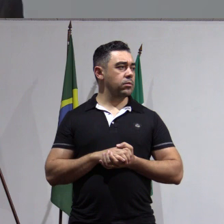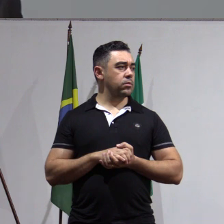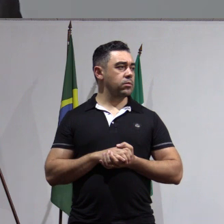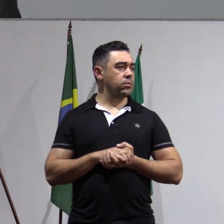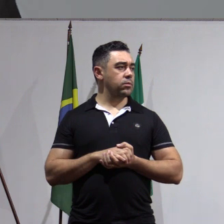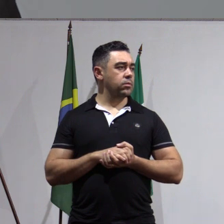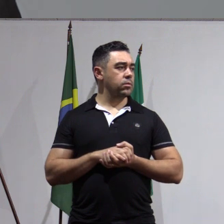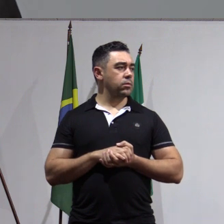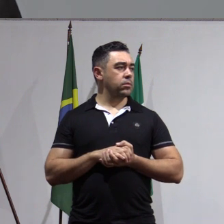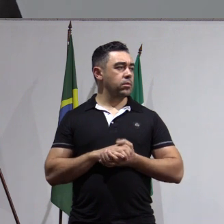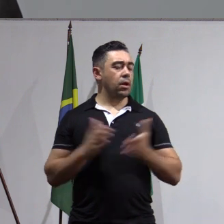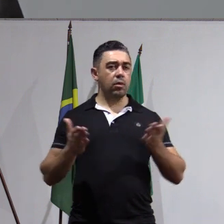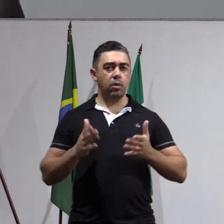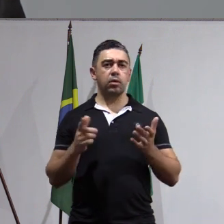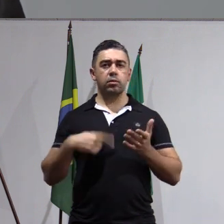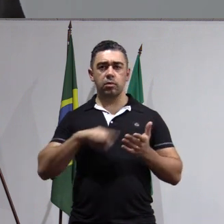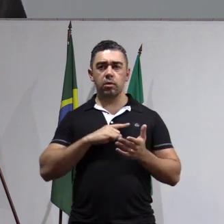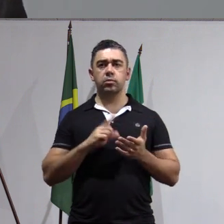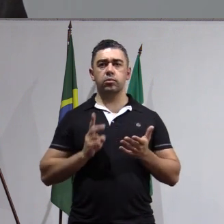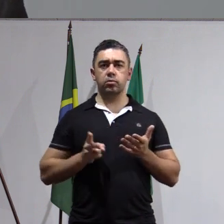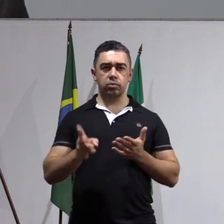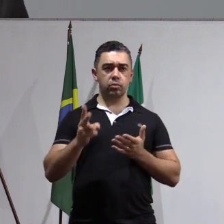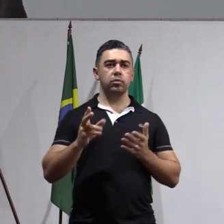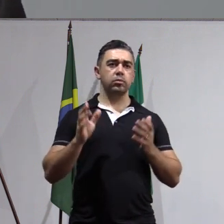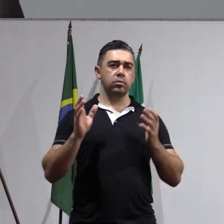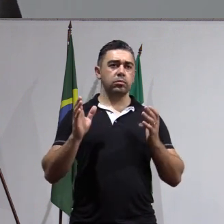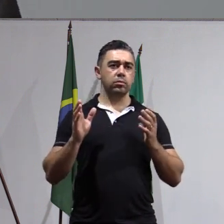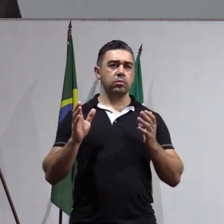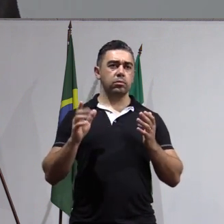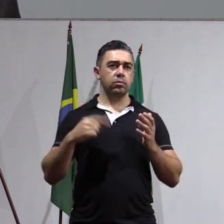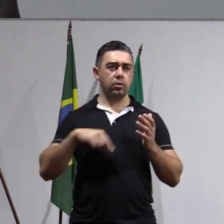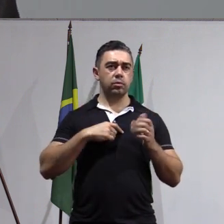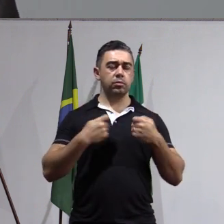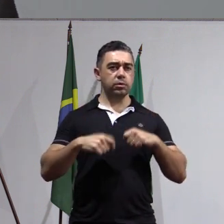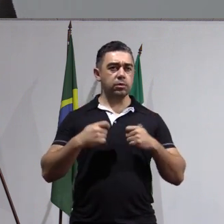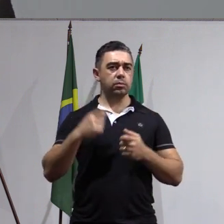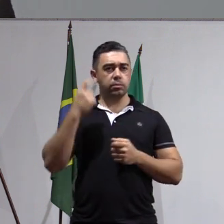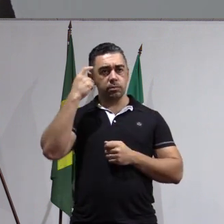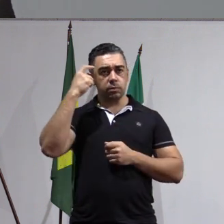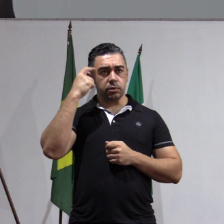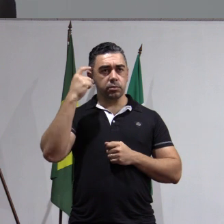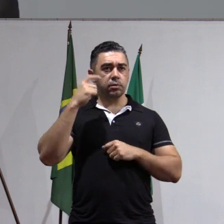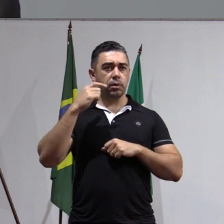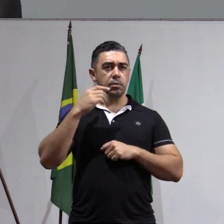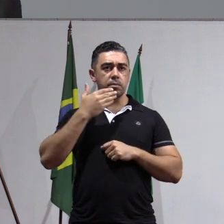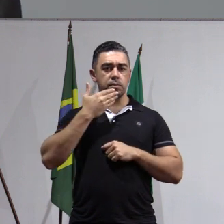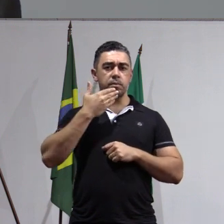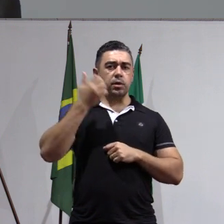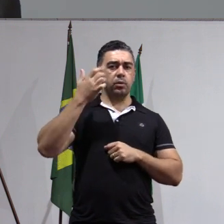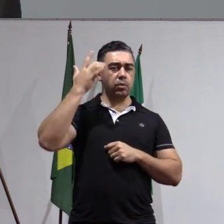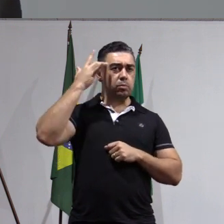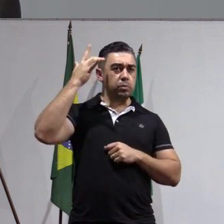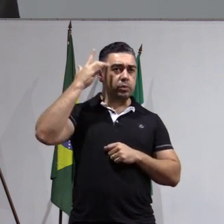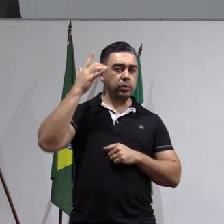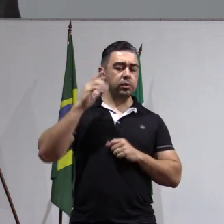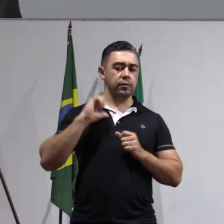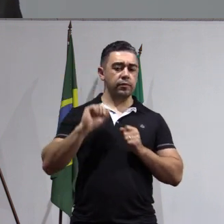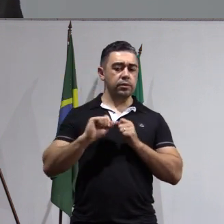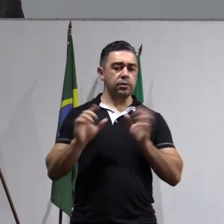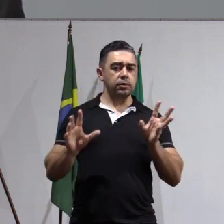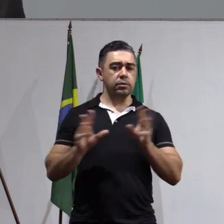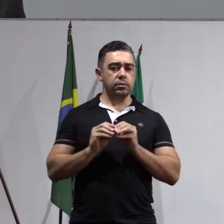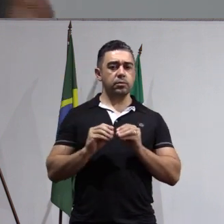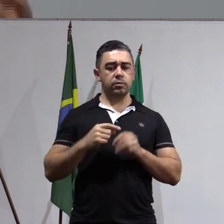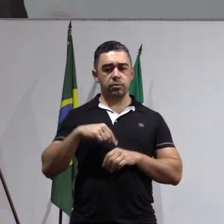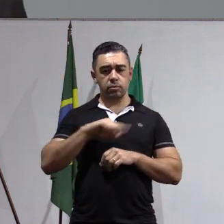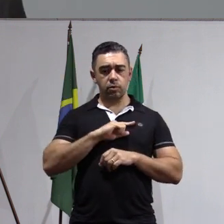Eu, de qualquer modo, considero, então, que a gente encaminha para isso. A gente precisa amadurecer o modo como a gente vai fazer a síntese, mas, independente do modo como